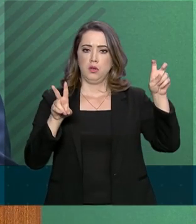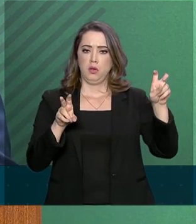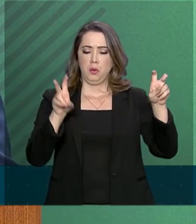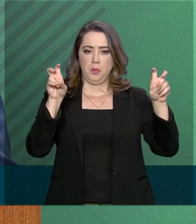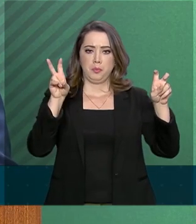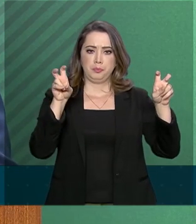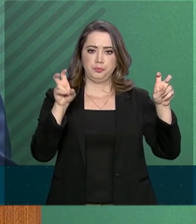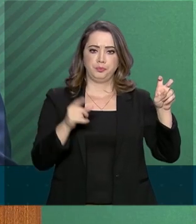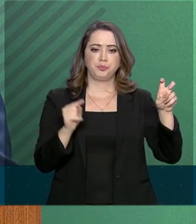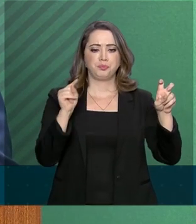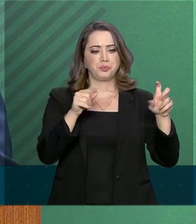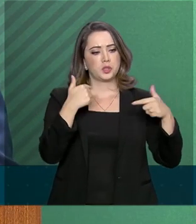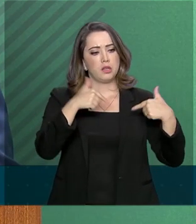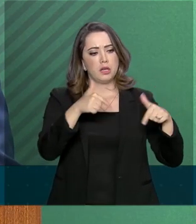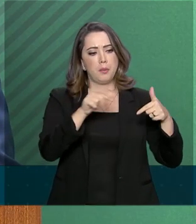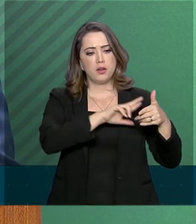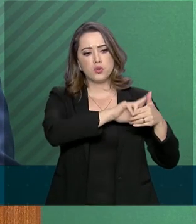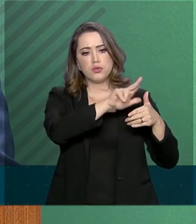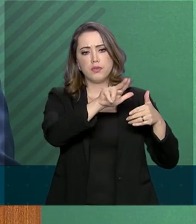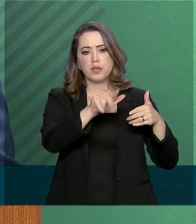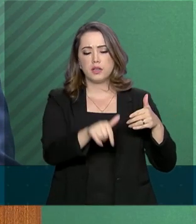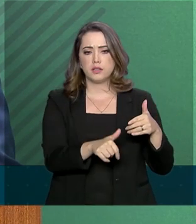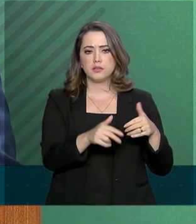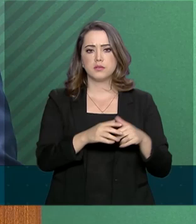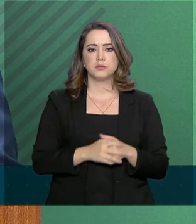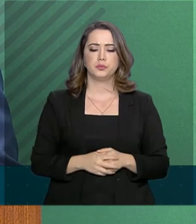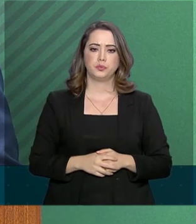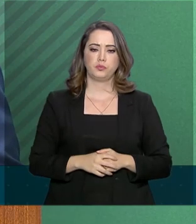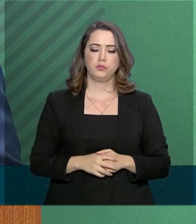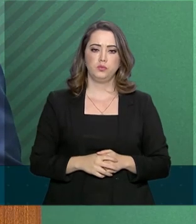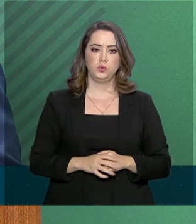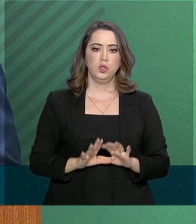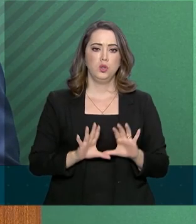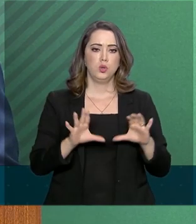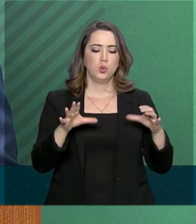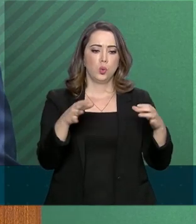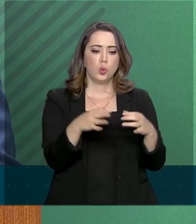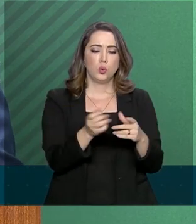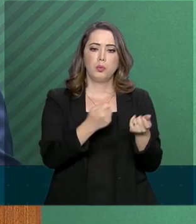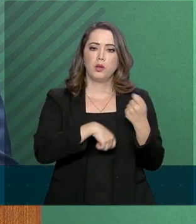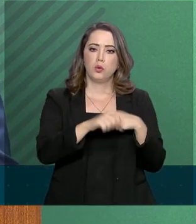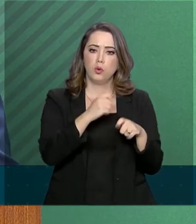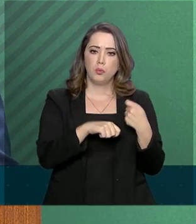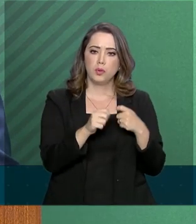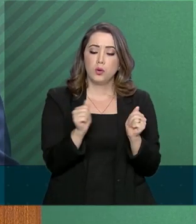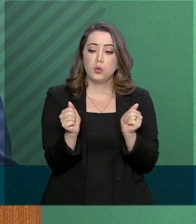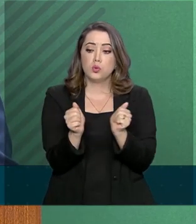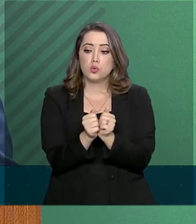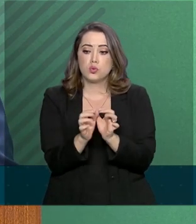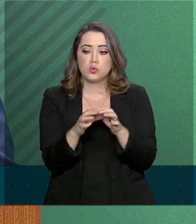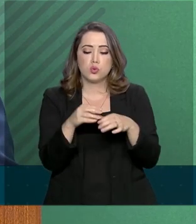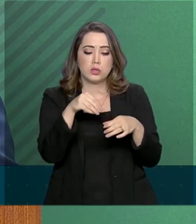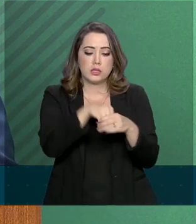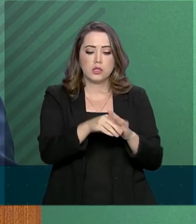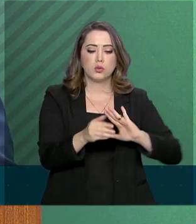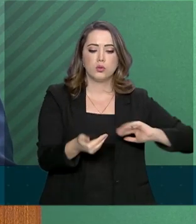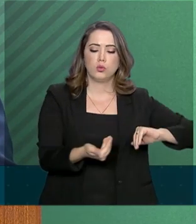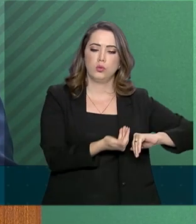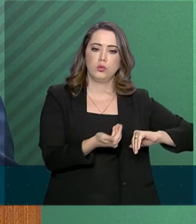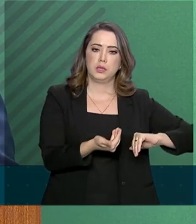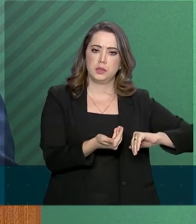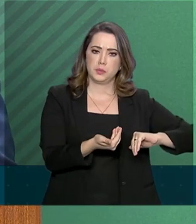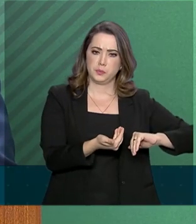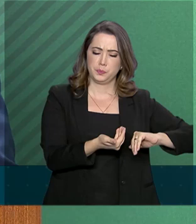frentes de atuação fechássemos no campo econômico junto ao congresso nacional